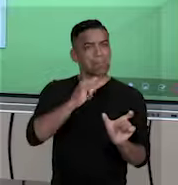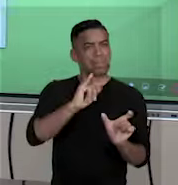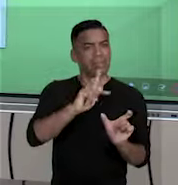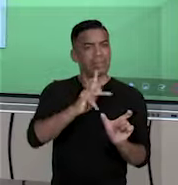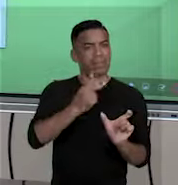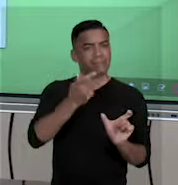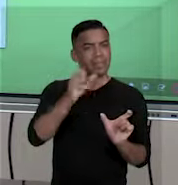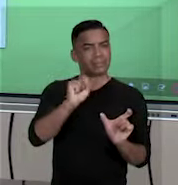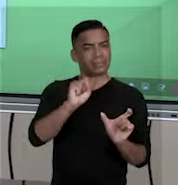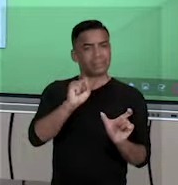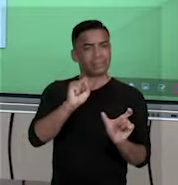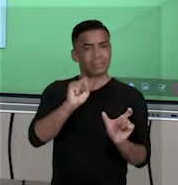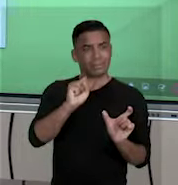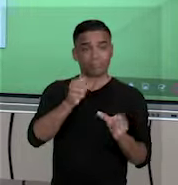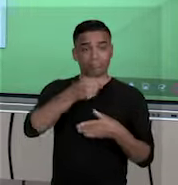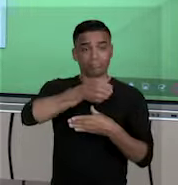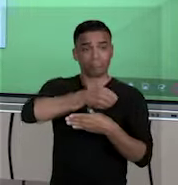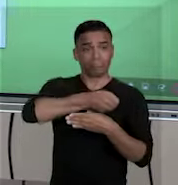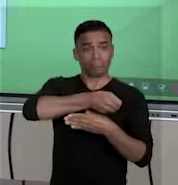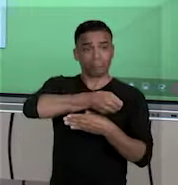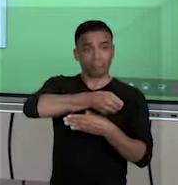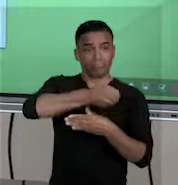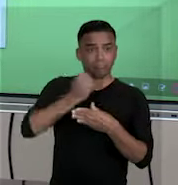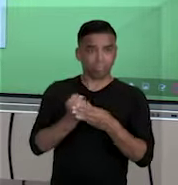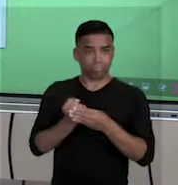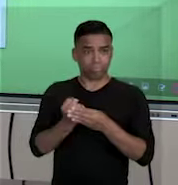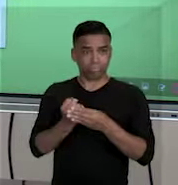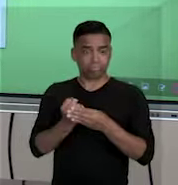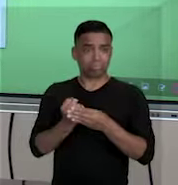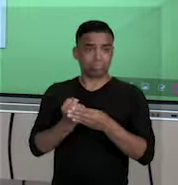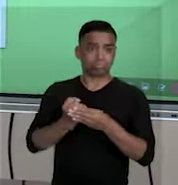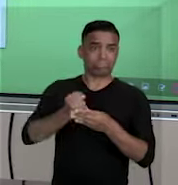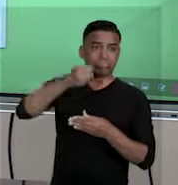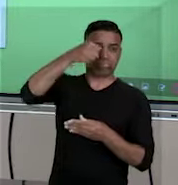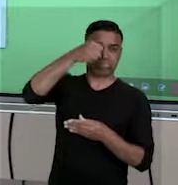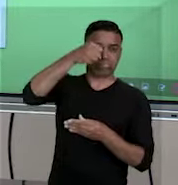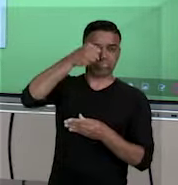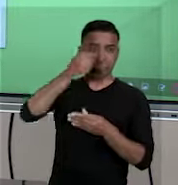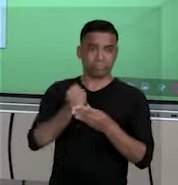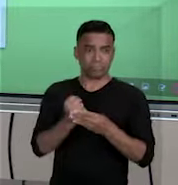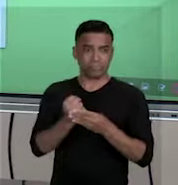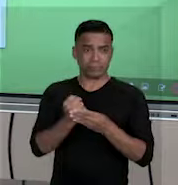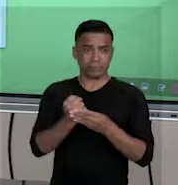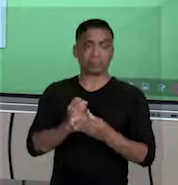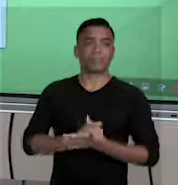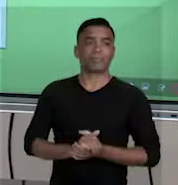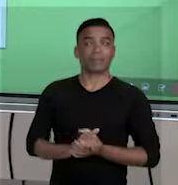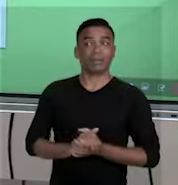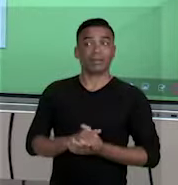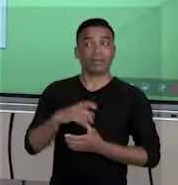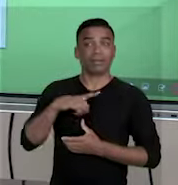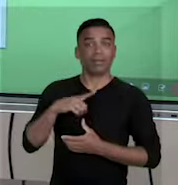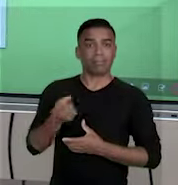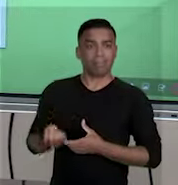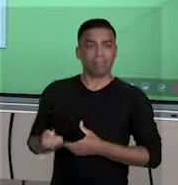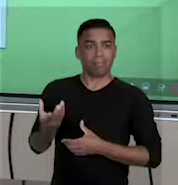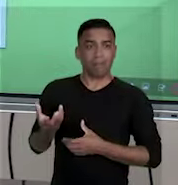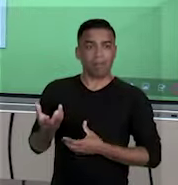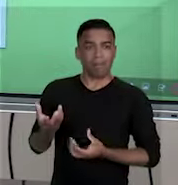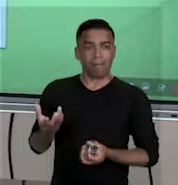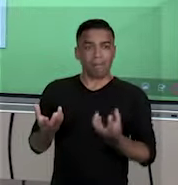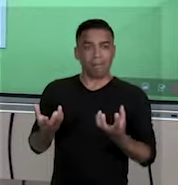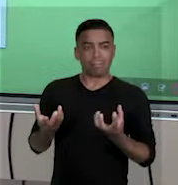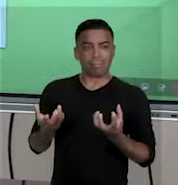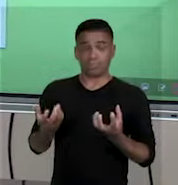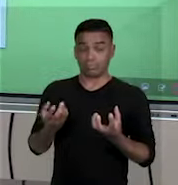que vai abrir ou fechar a corrente que vai estar passando aqui, e eu tenho duas lâmpadas. Vejam